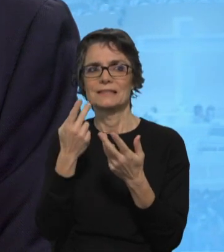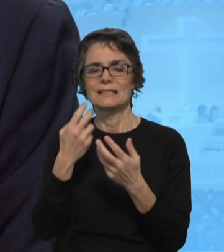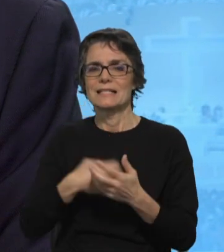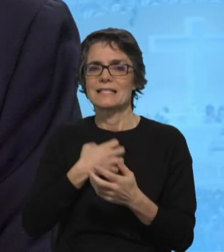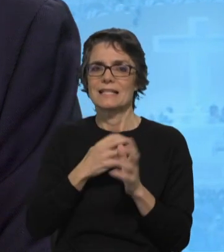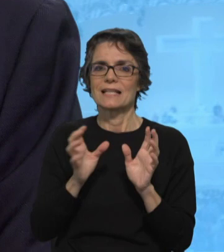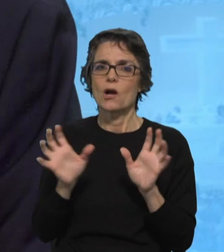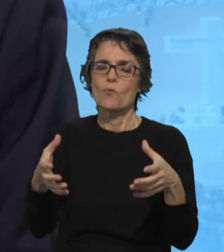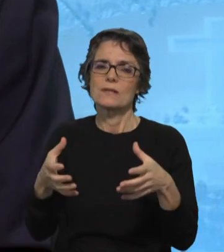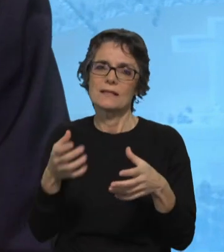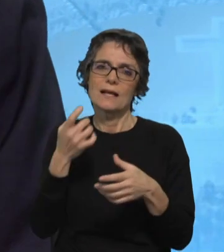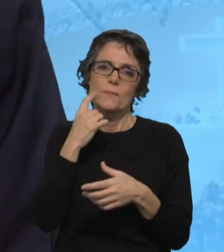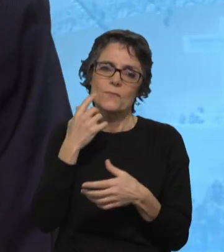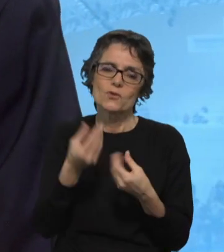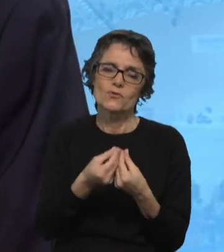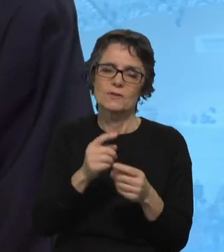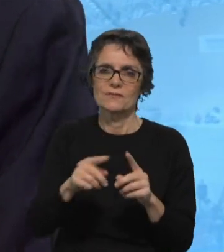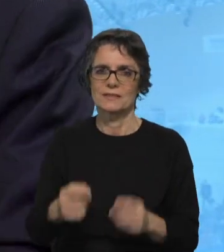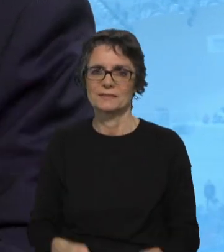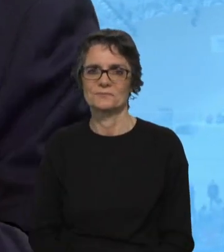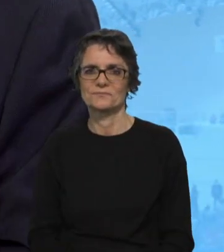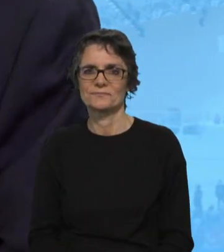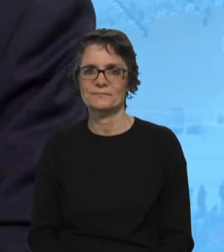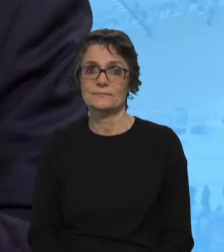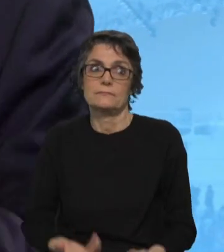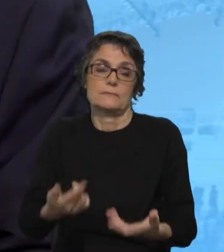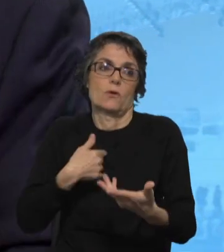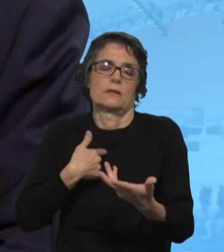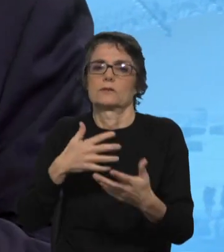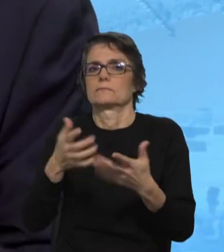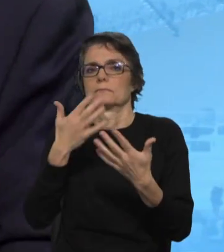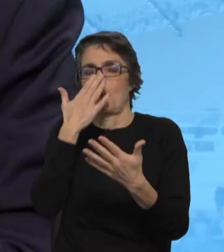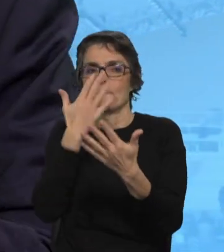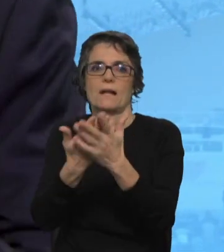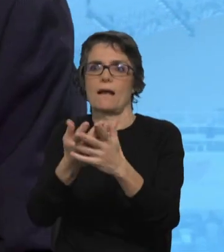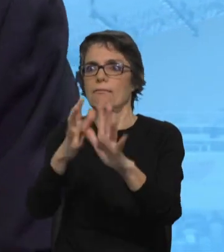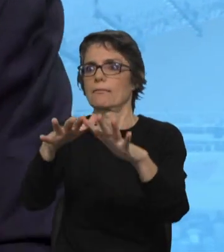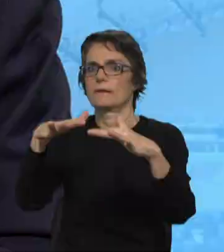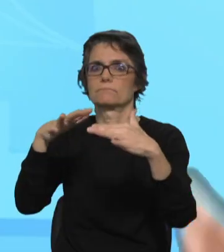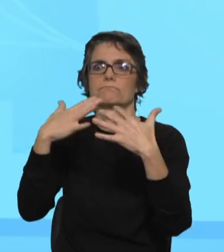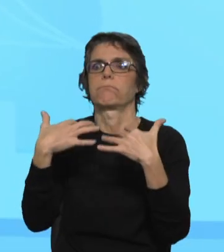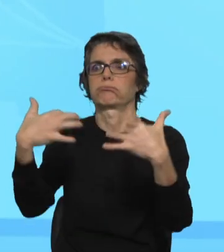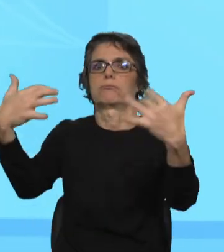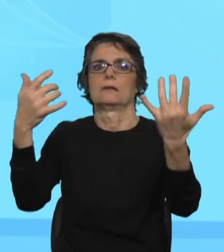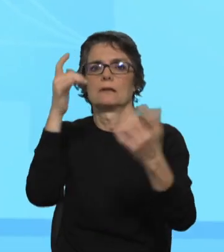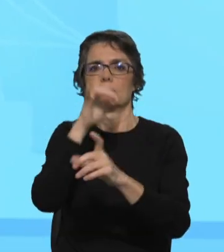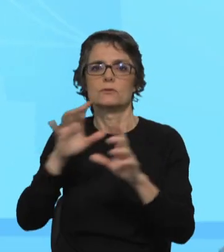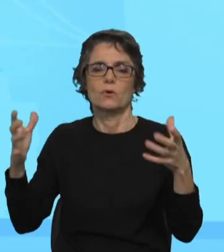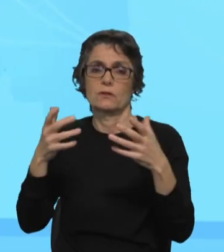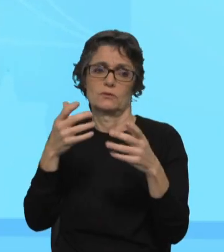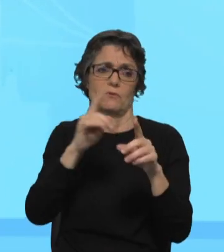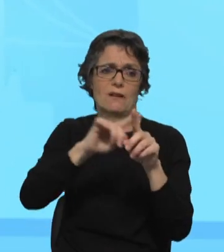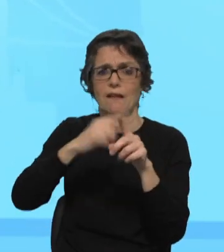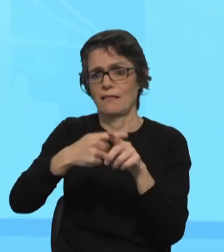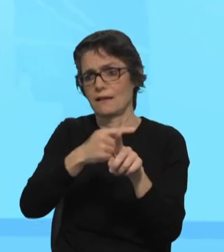e para a vida de cada um. Bom, não tenho uma pretensão de falar para um auditório tão vasto e seguramente com focos e interesses muito